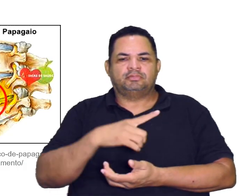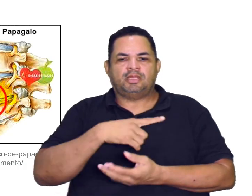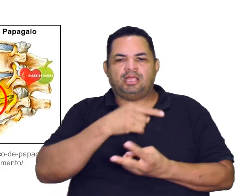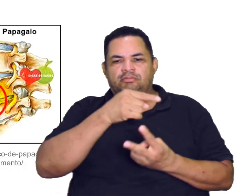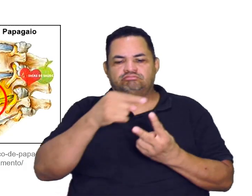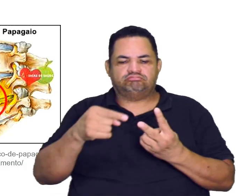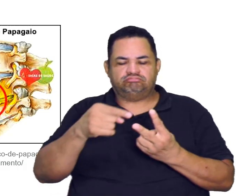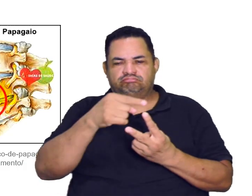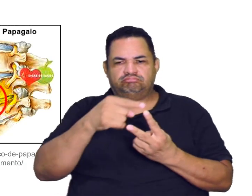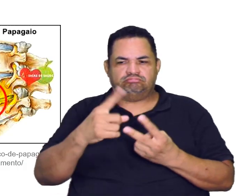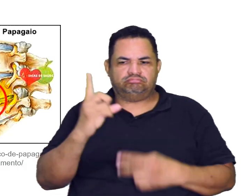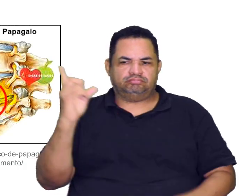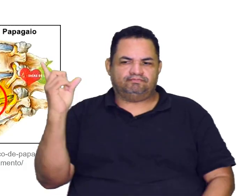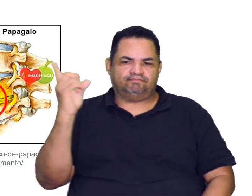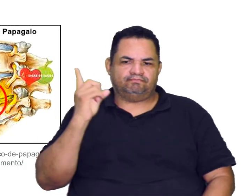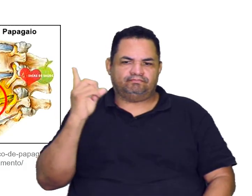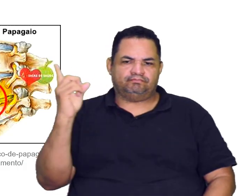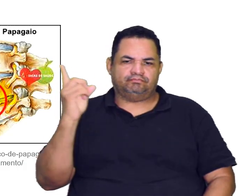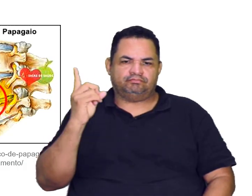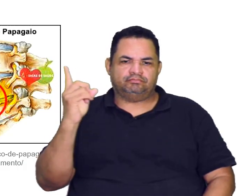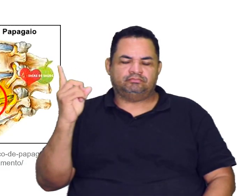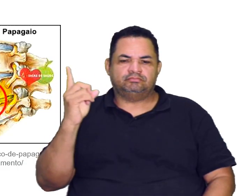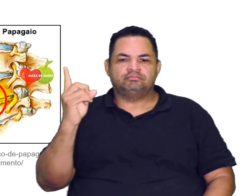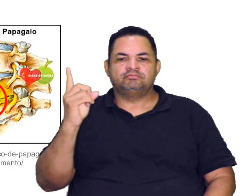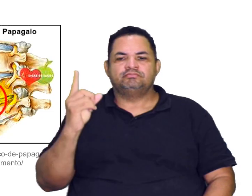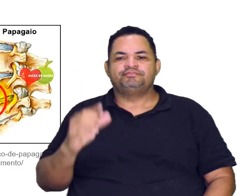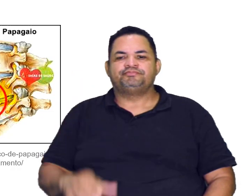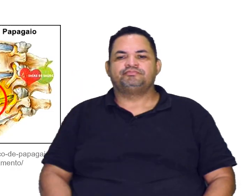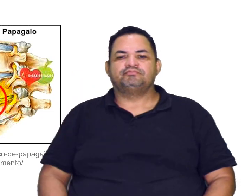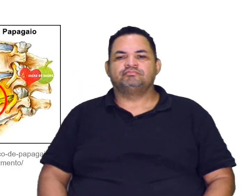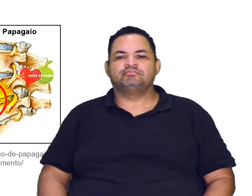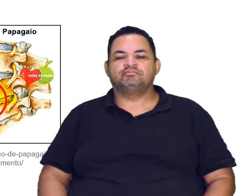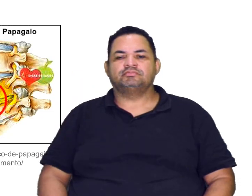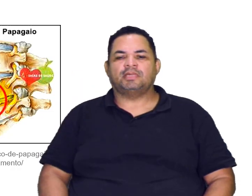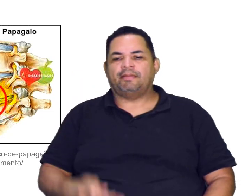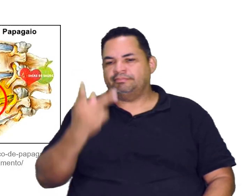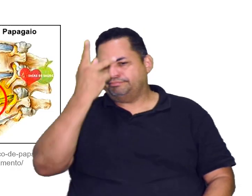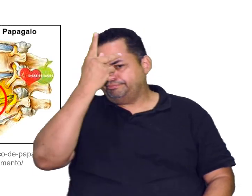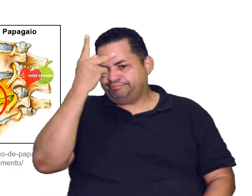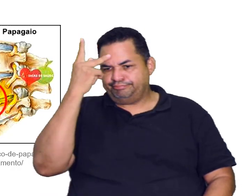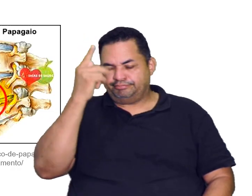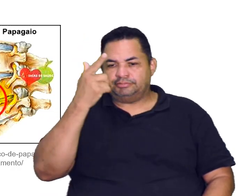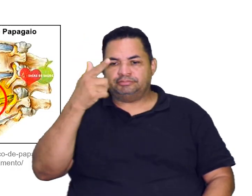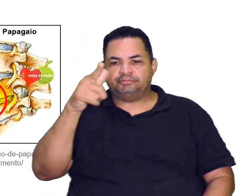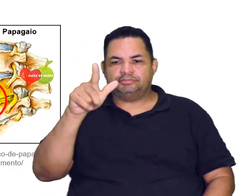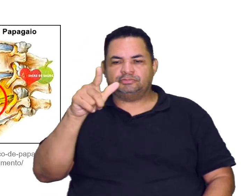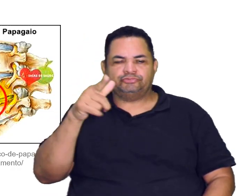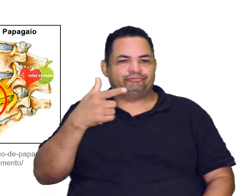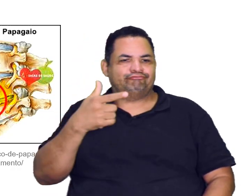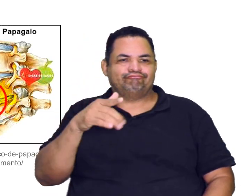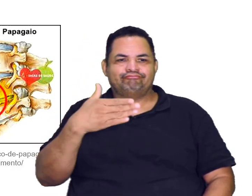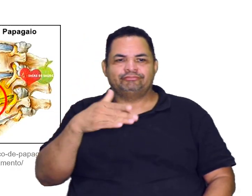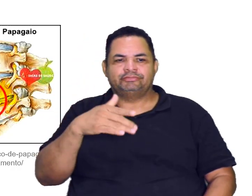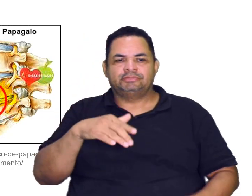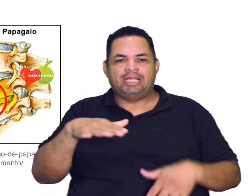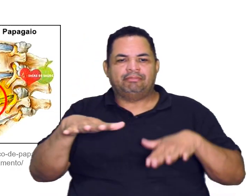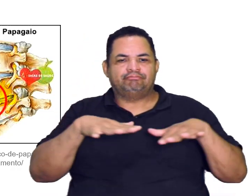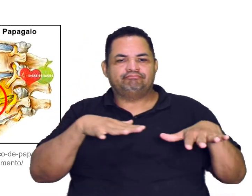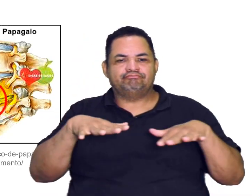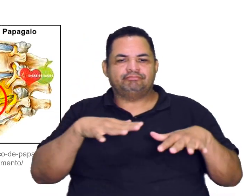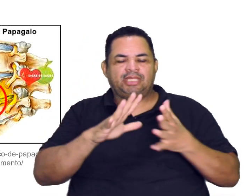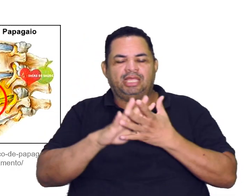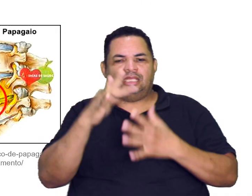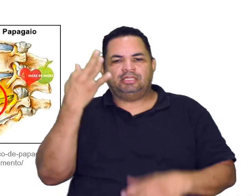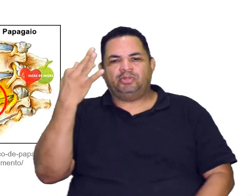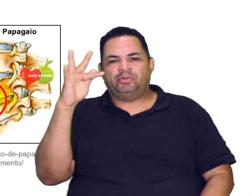essas duas condições, o indivíduo dificilmente vai conseguir se movimentar, né? De